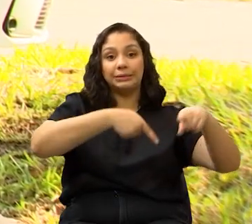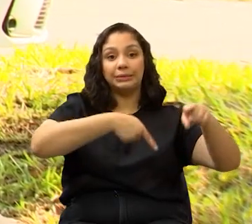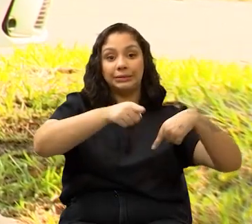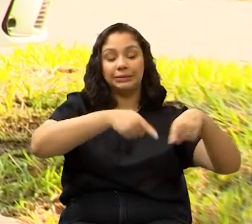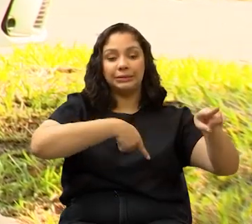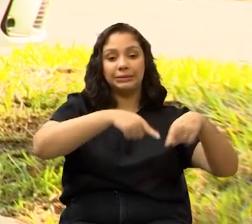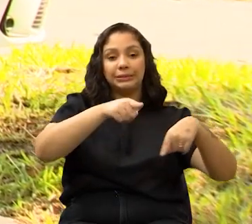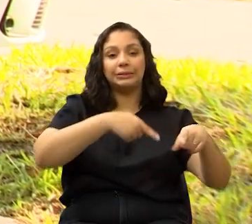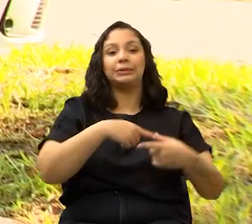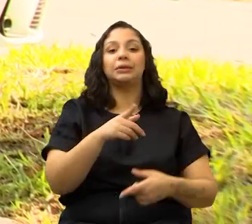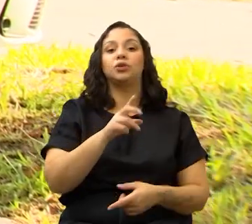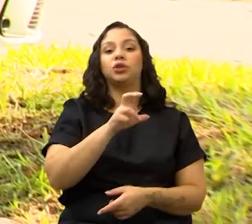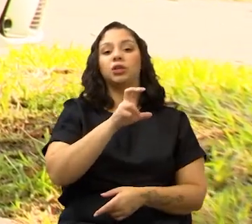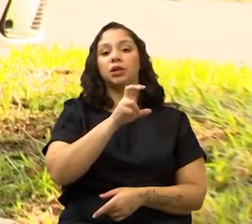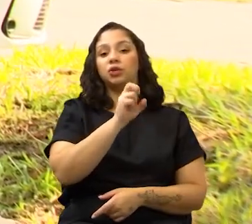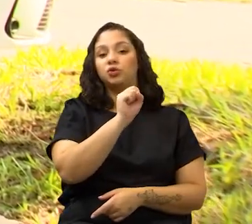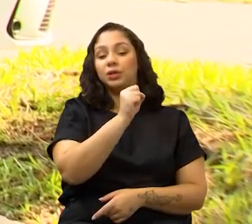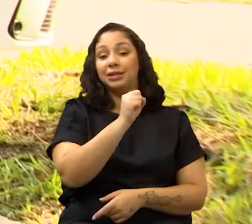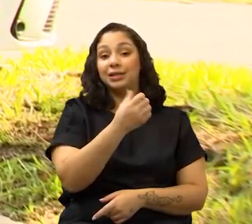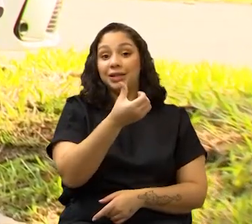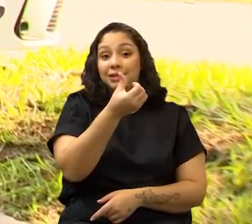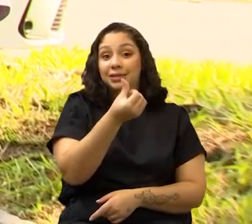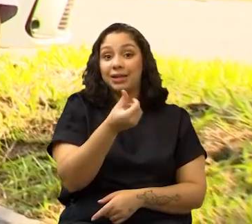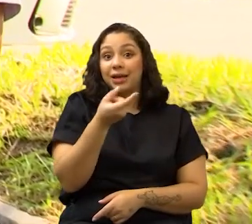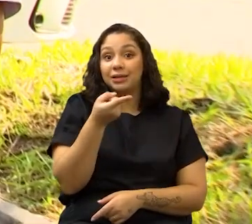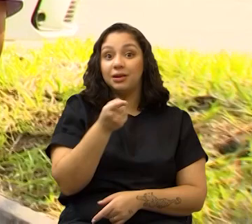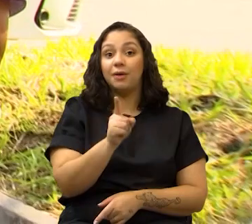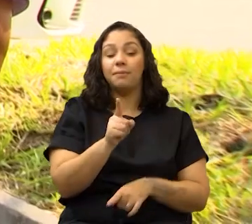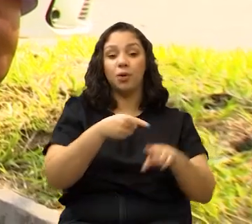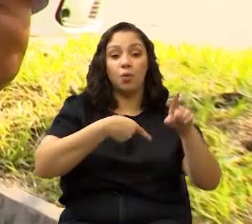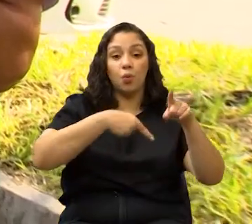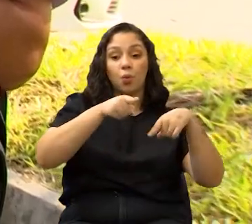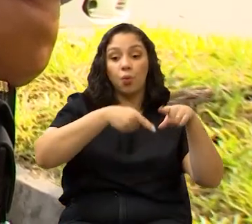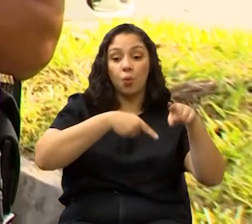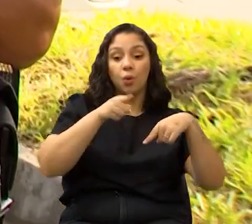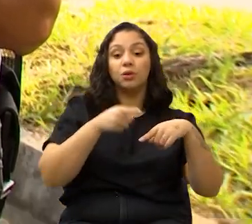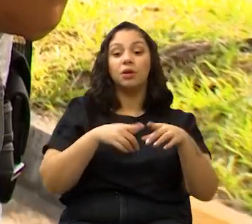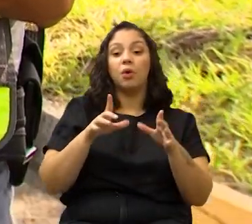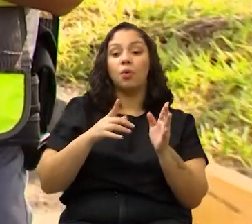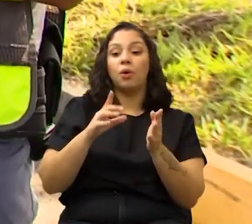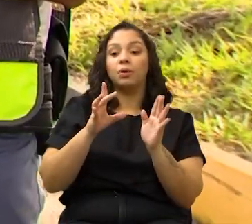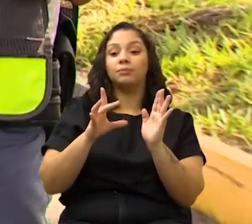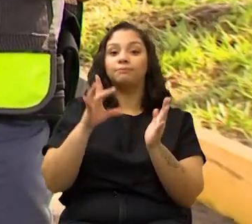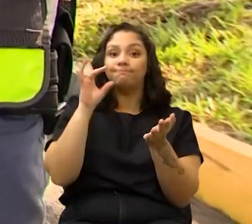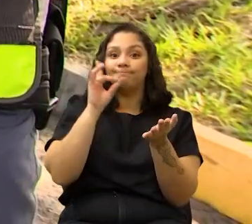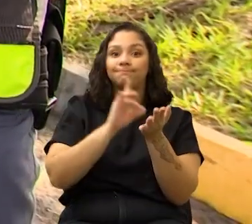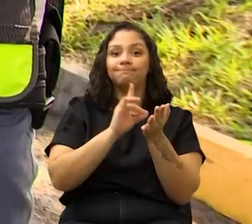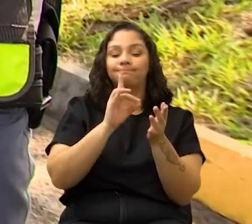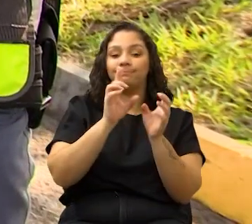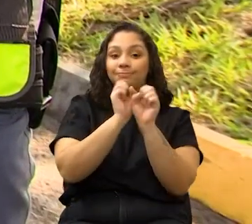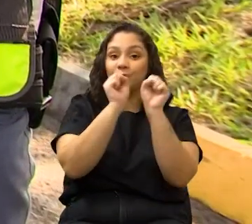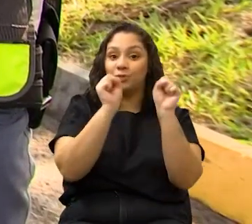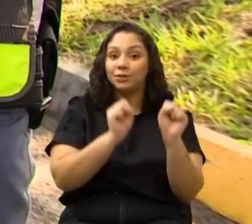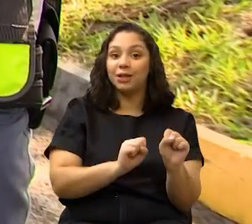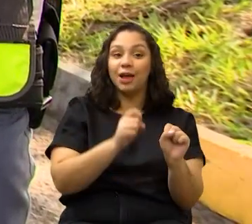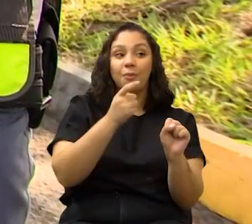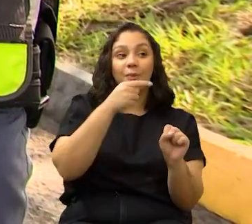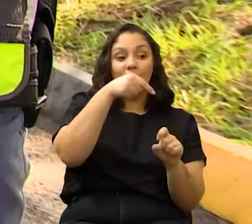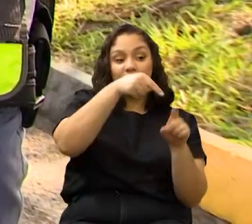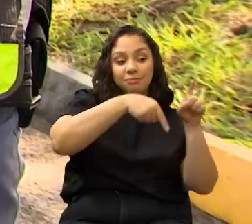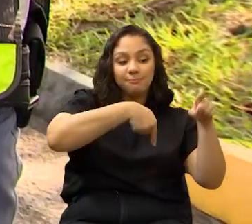Bandeiras, 586 mil veículos, confirmando a informação, aqui no sistema, não é, que